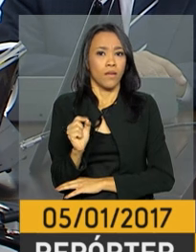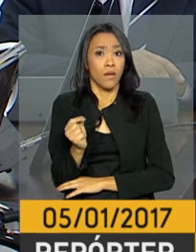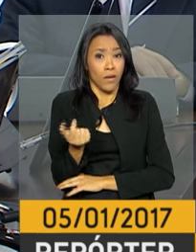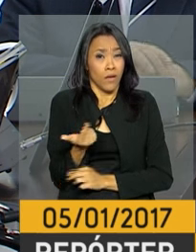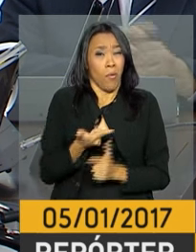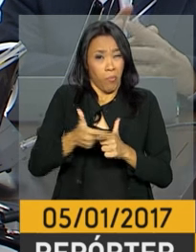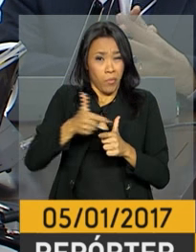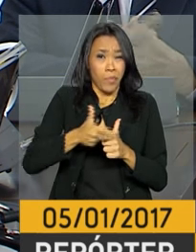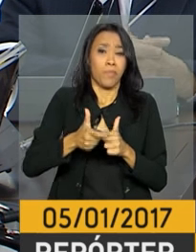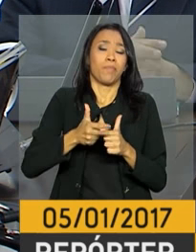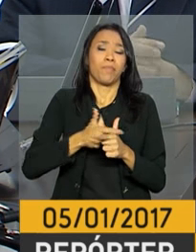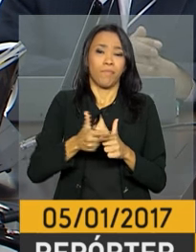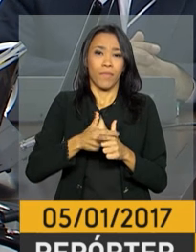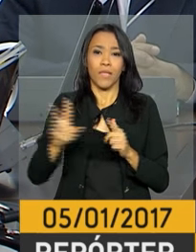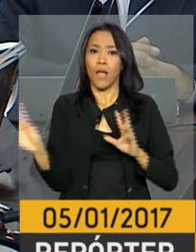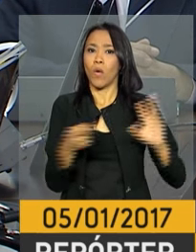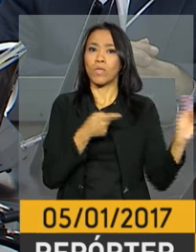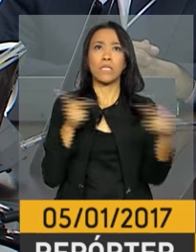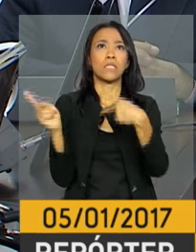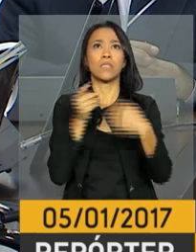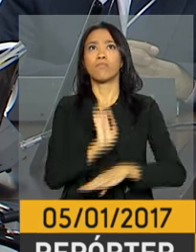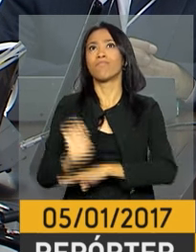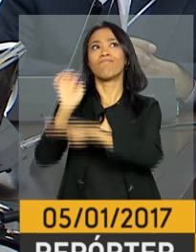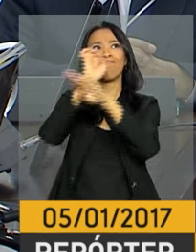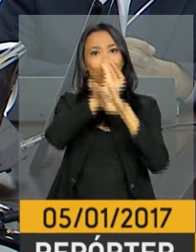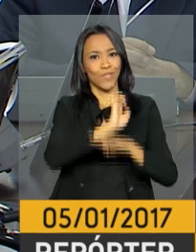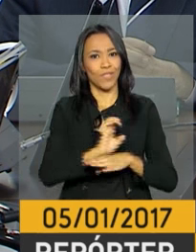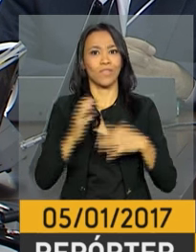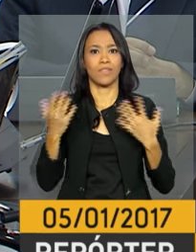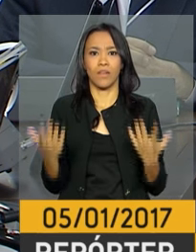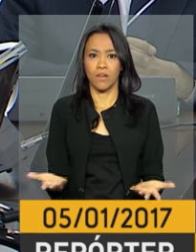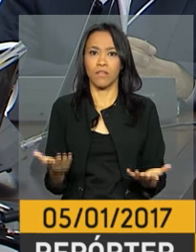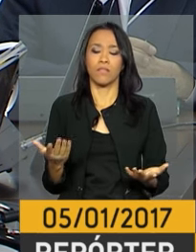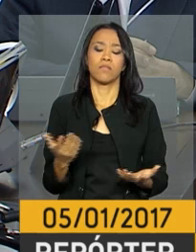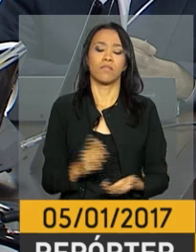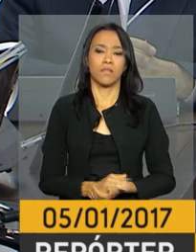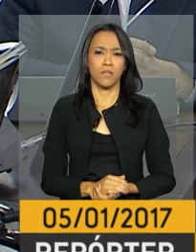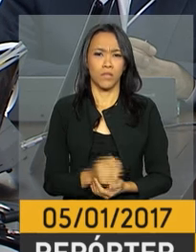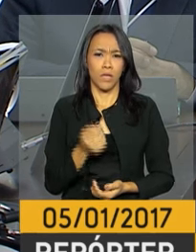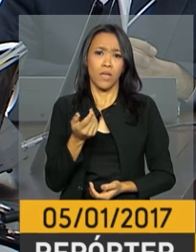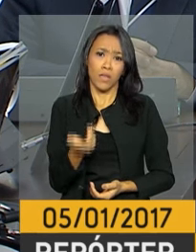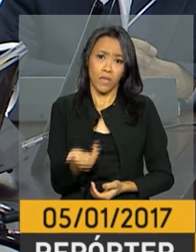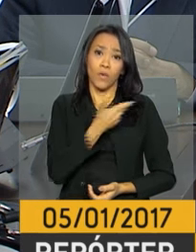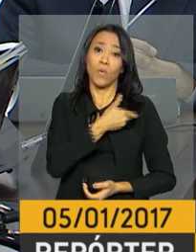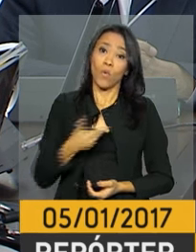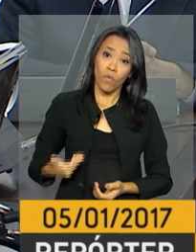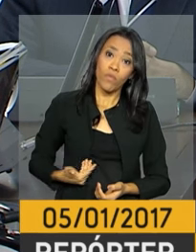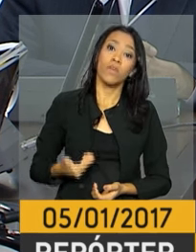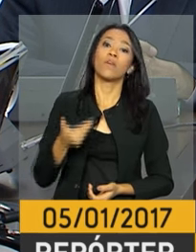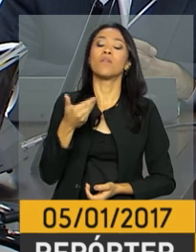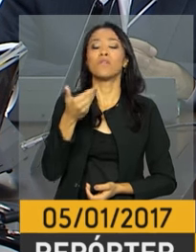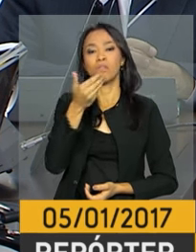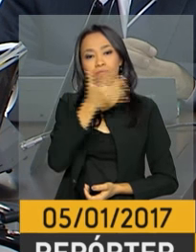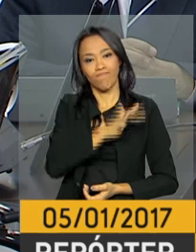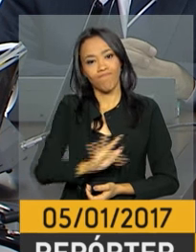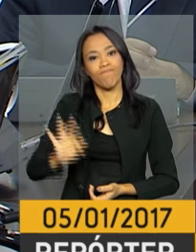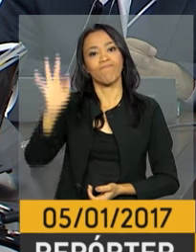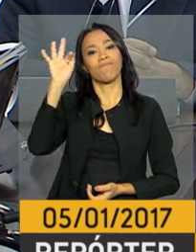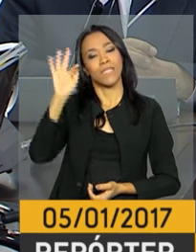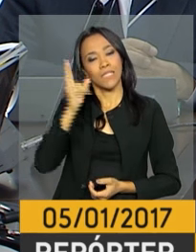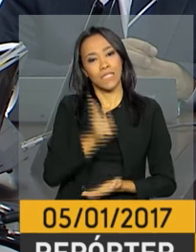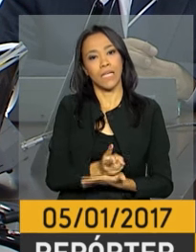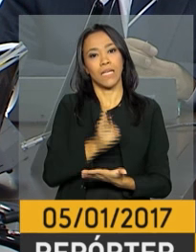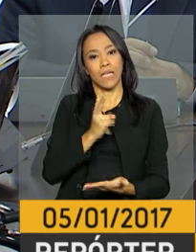problema de segurança nos estados federados e não poucas vezes a união tem sido solicitada para dar